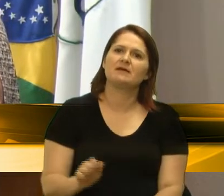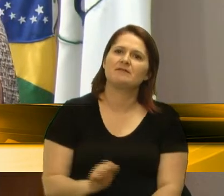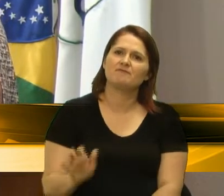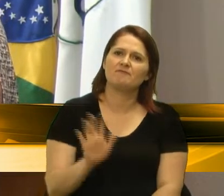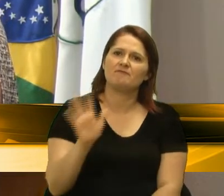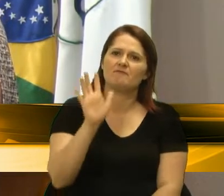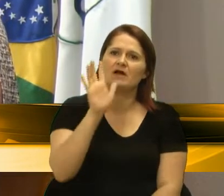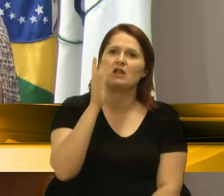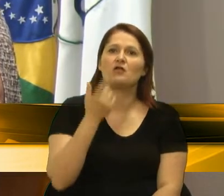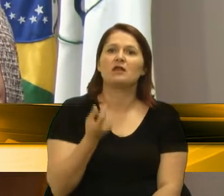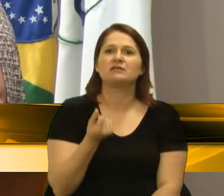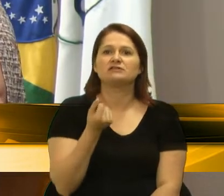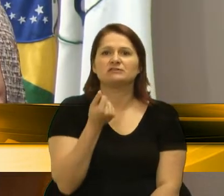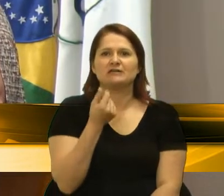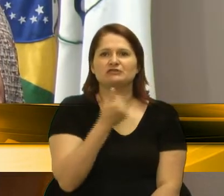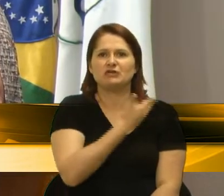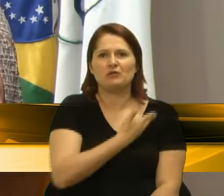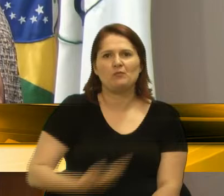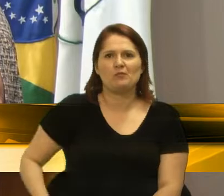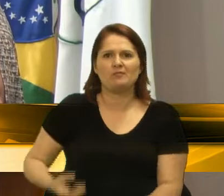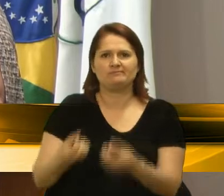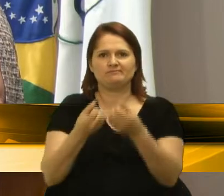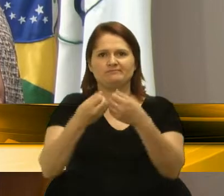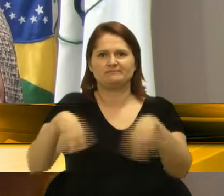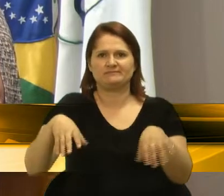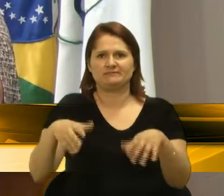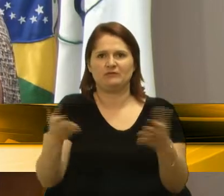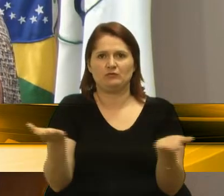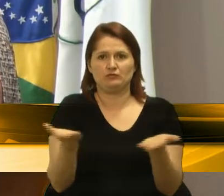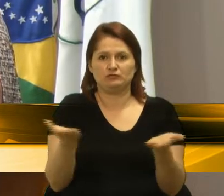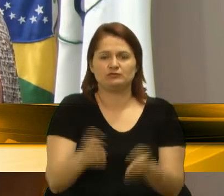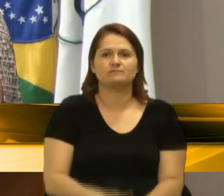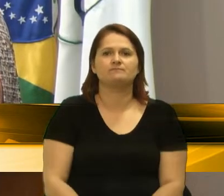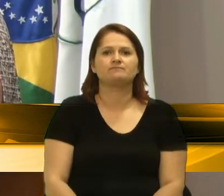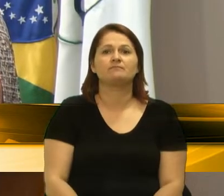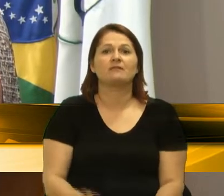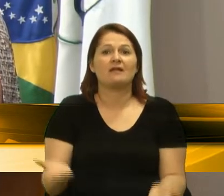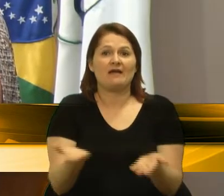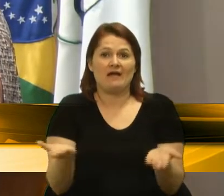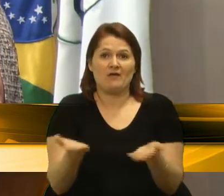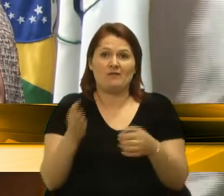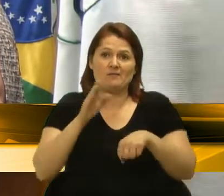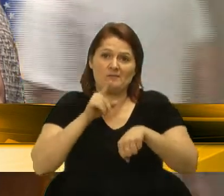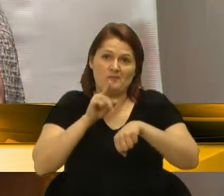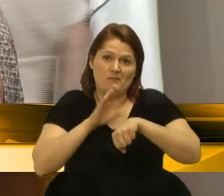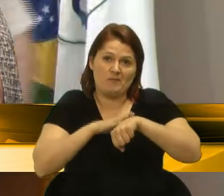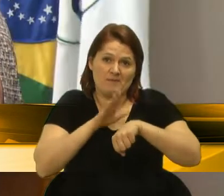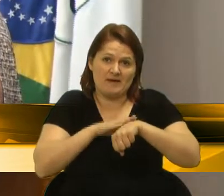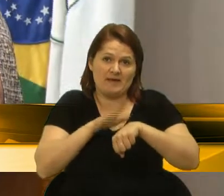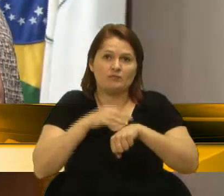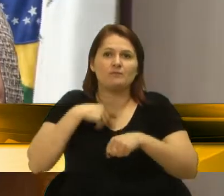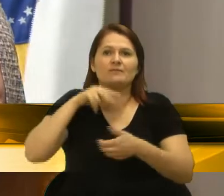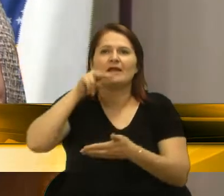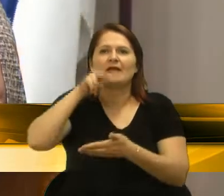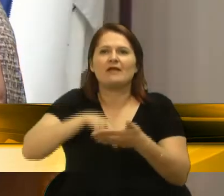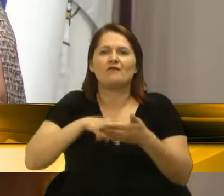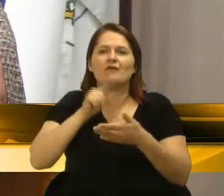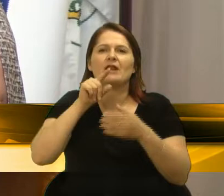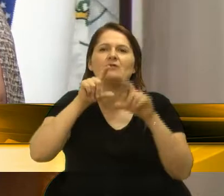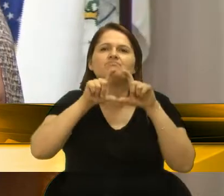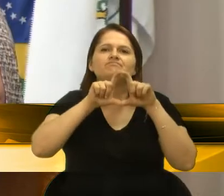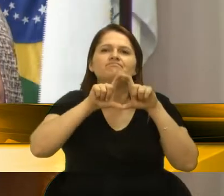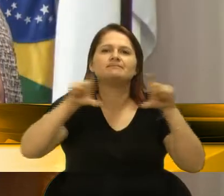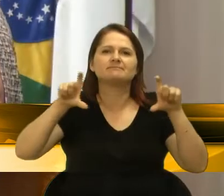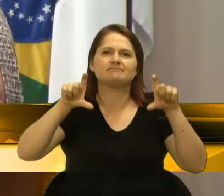aqui dispensado. Neste momento, eu farei a leitura de um trecho, pequeno